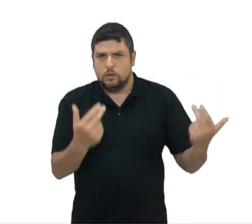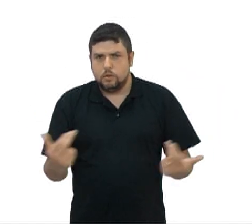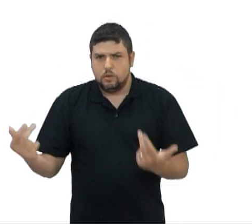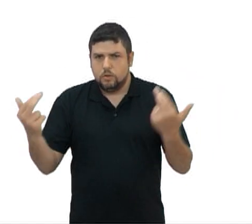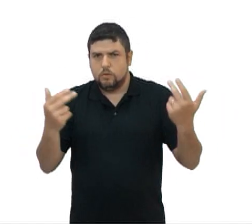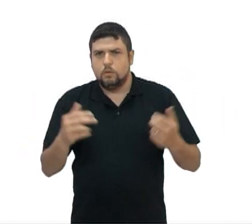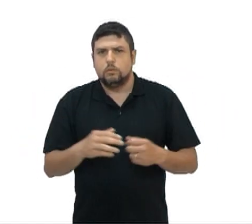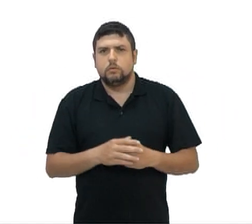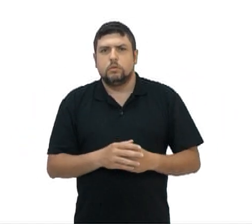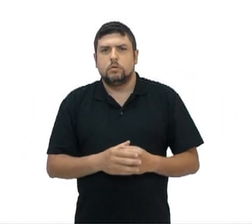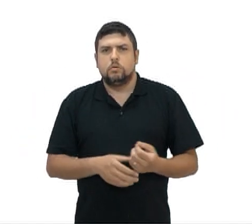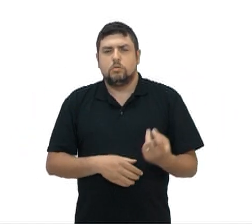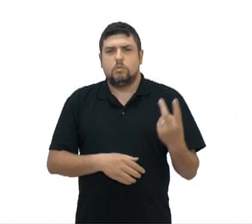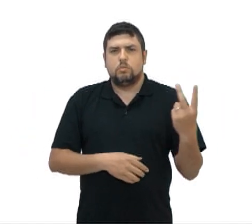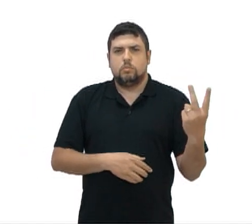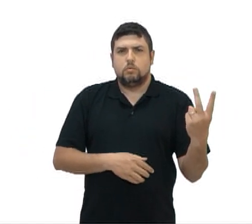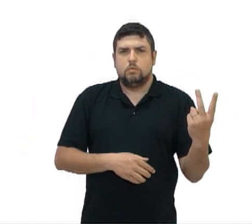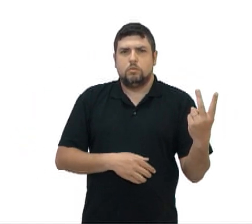está para 5.